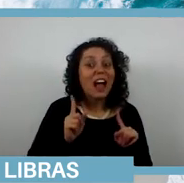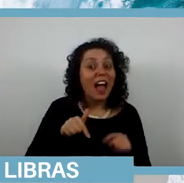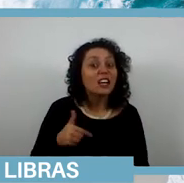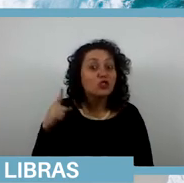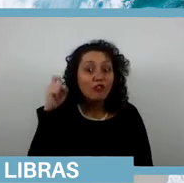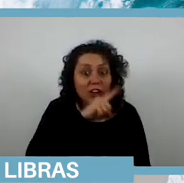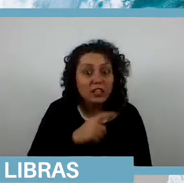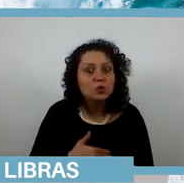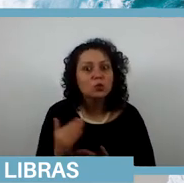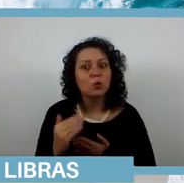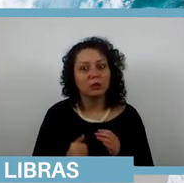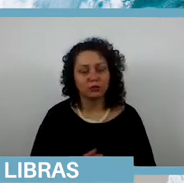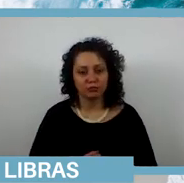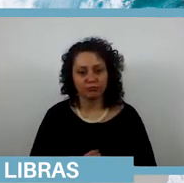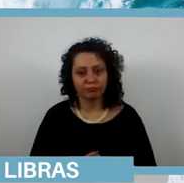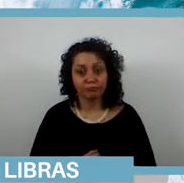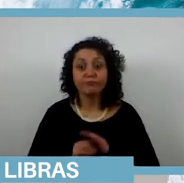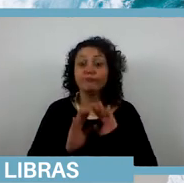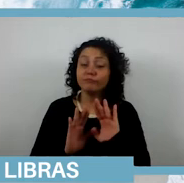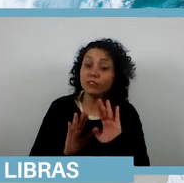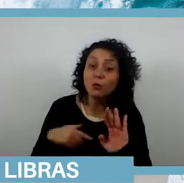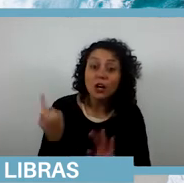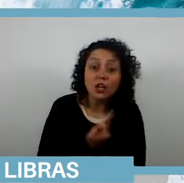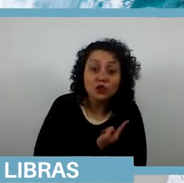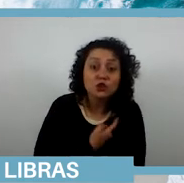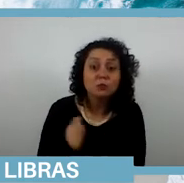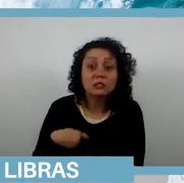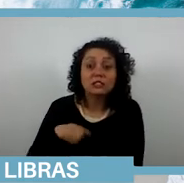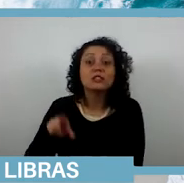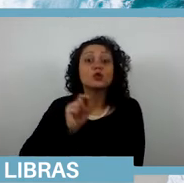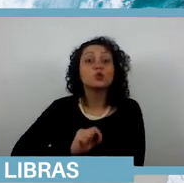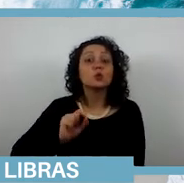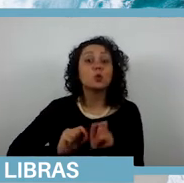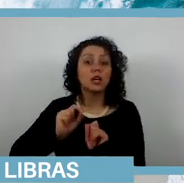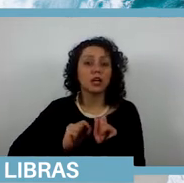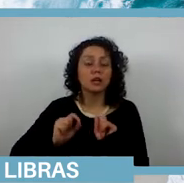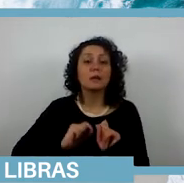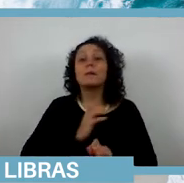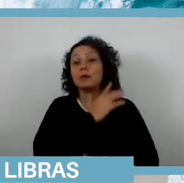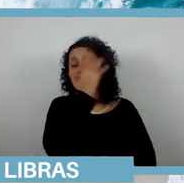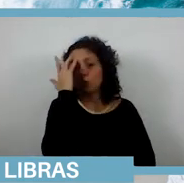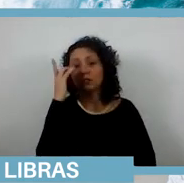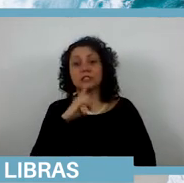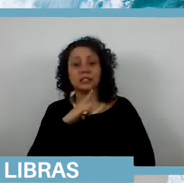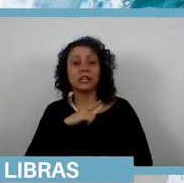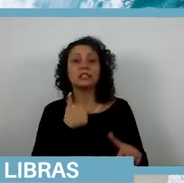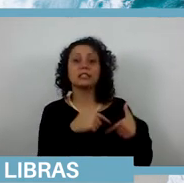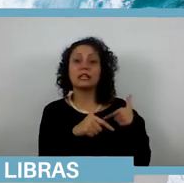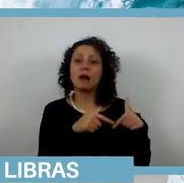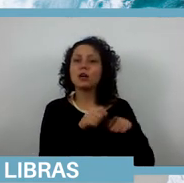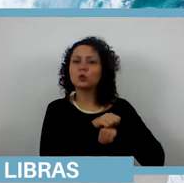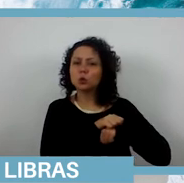difícil no começo então a gente acaba recorrendo a as pessoas que fazem trabalhos pontuais né pequenas